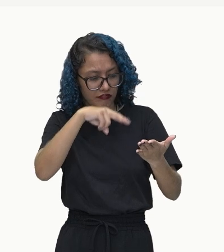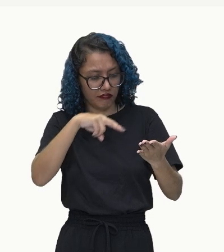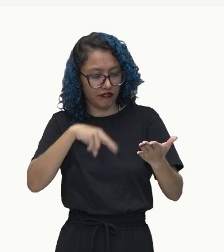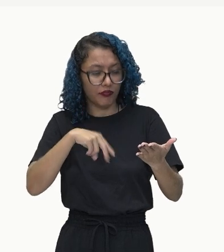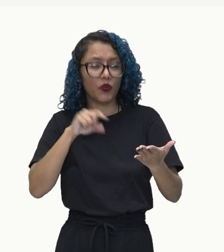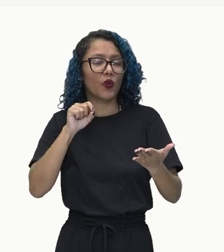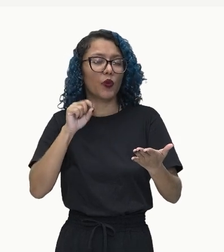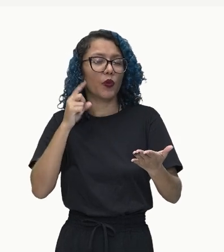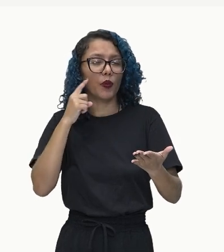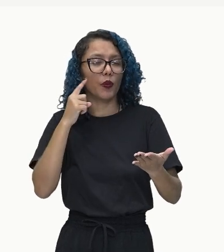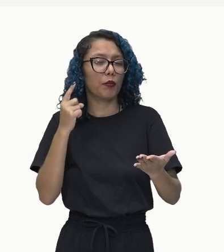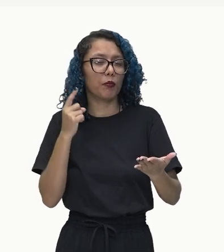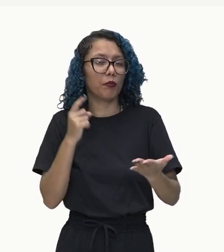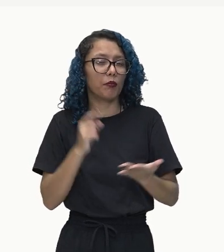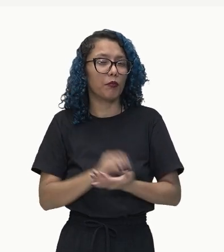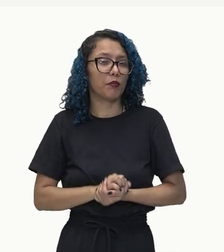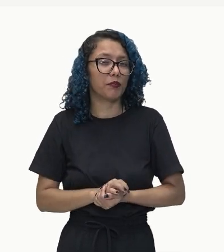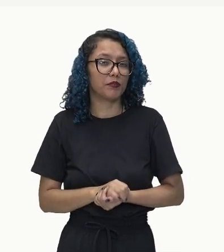vai